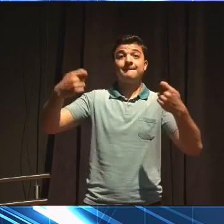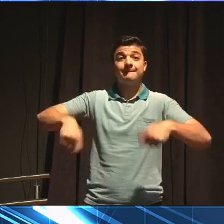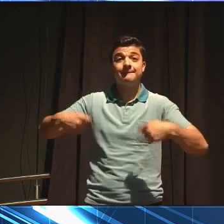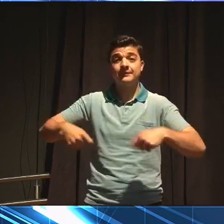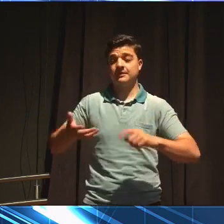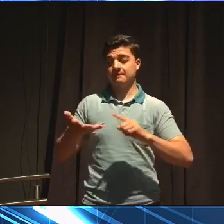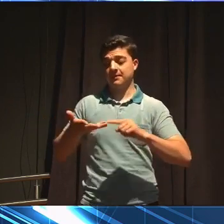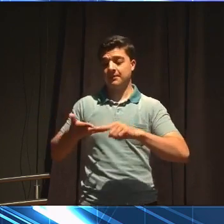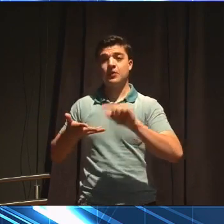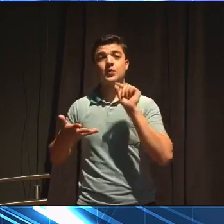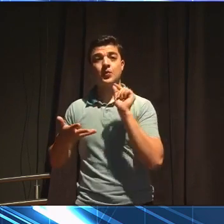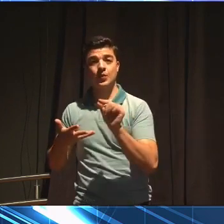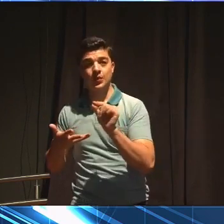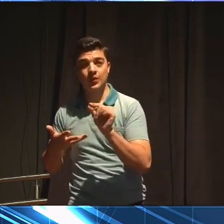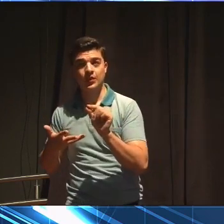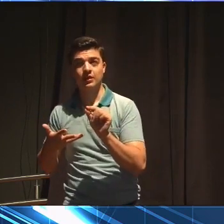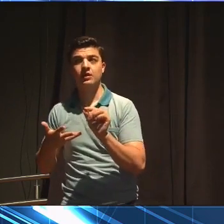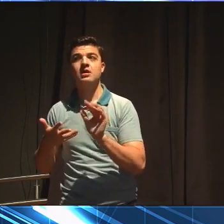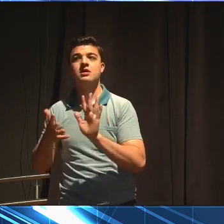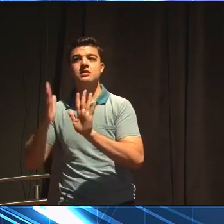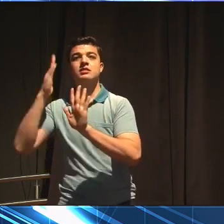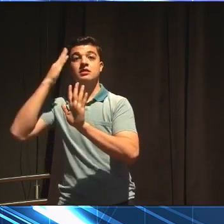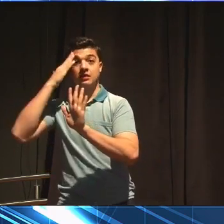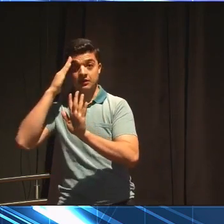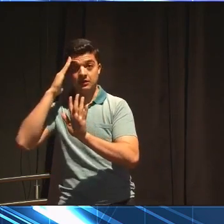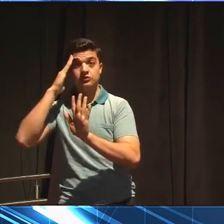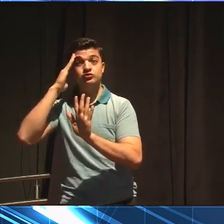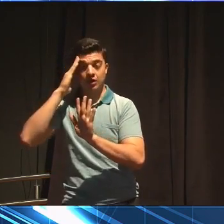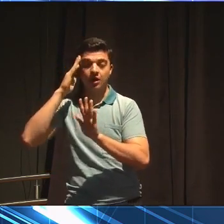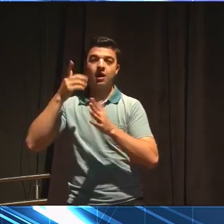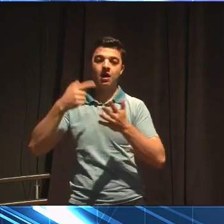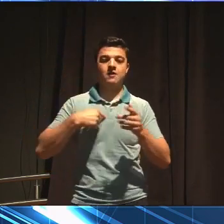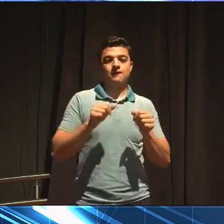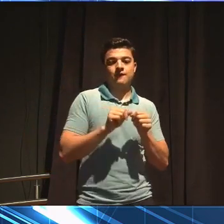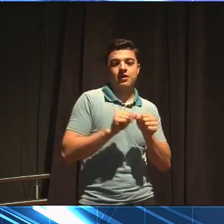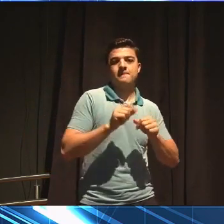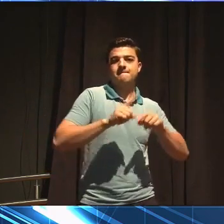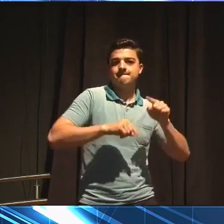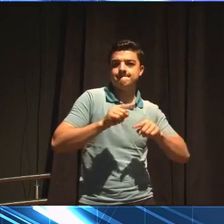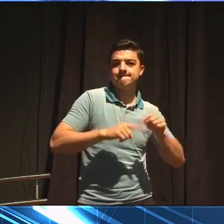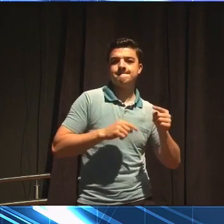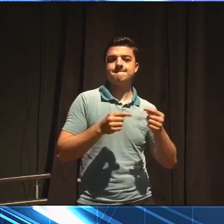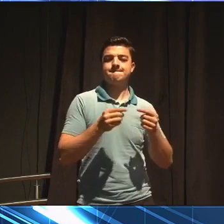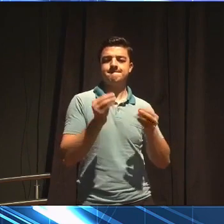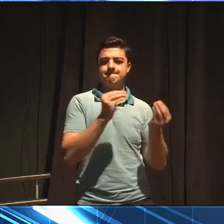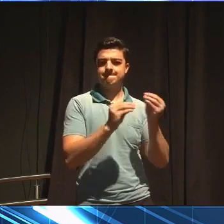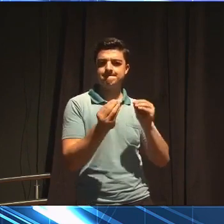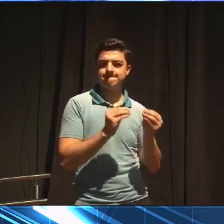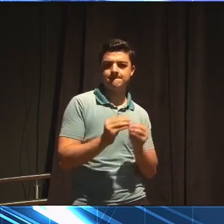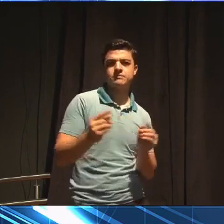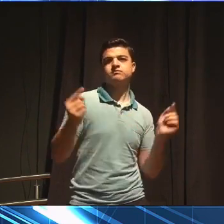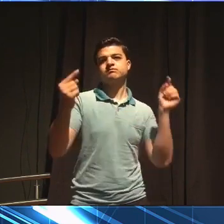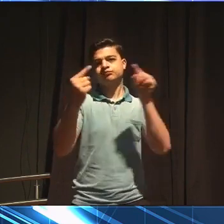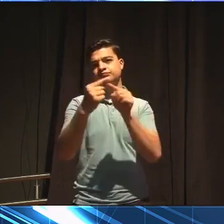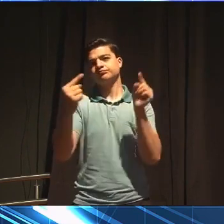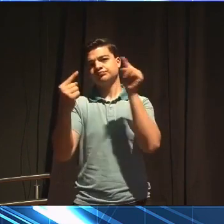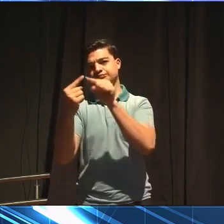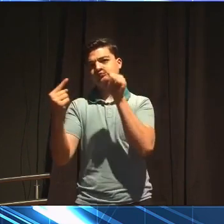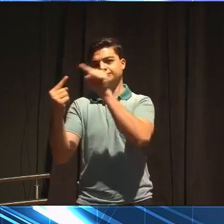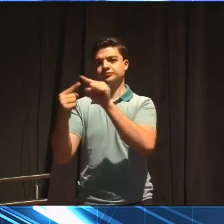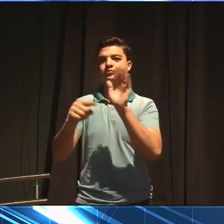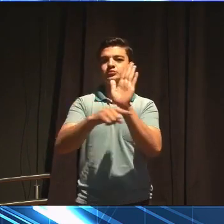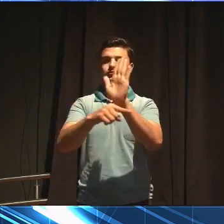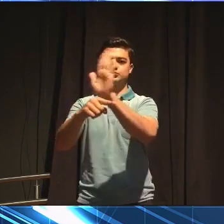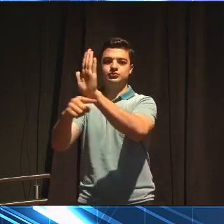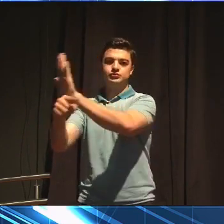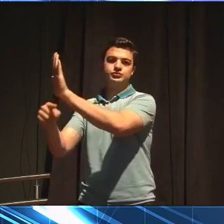sentido para elas, e para isso a gente precisa pensar também de forma divergente, em função de que